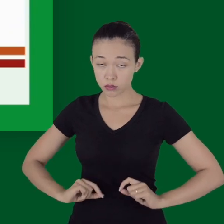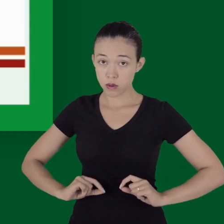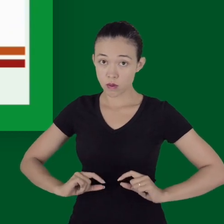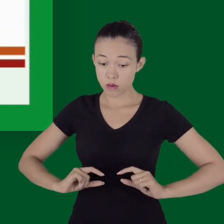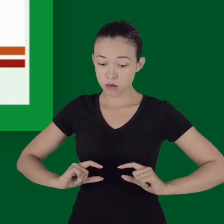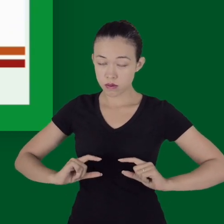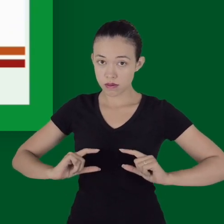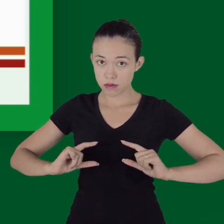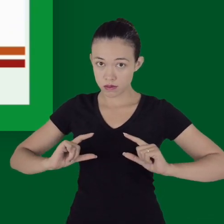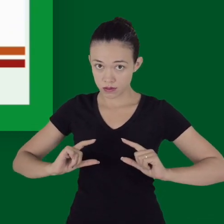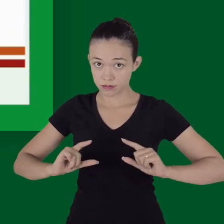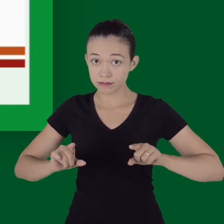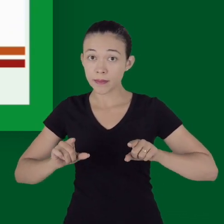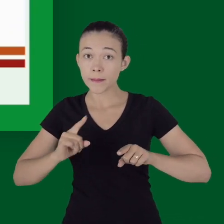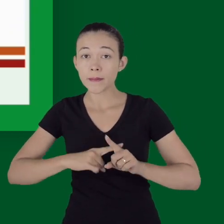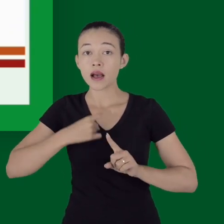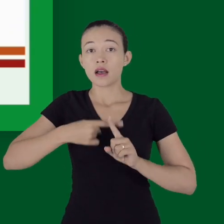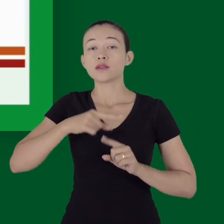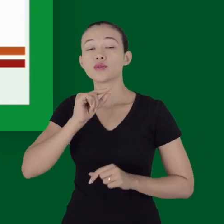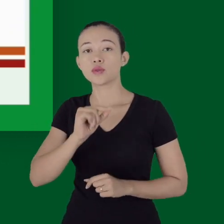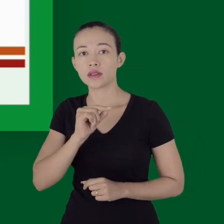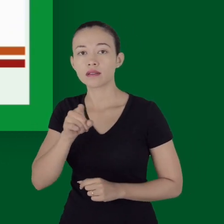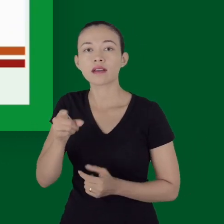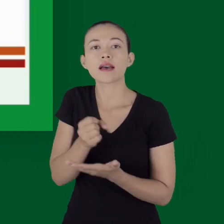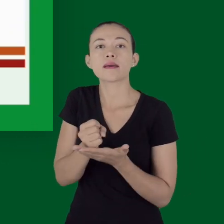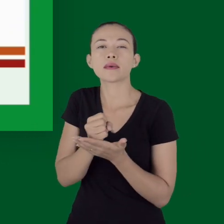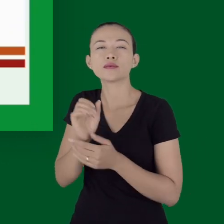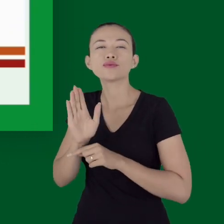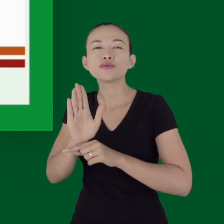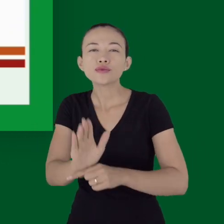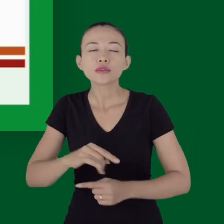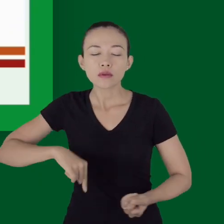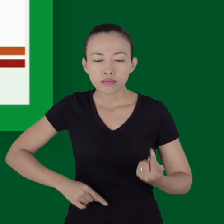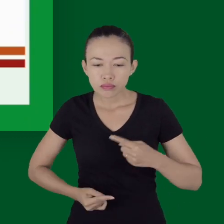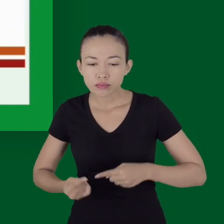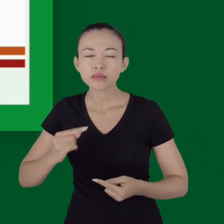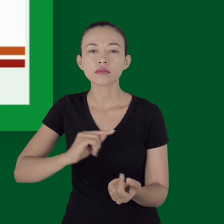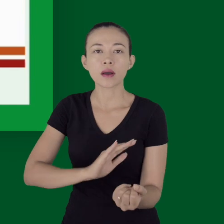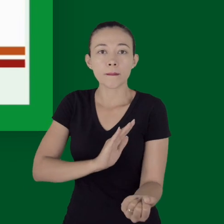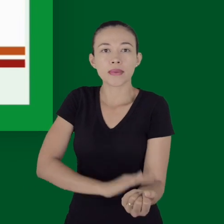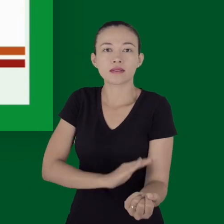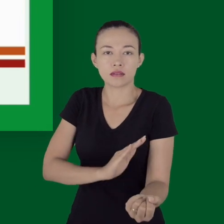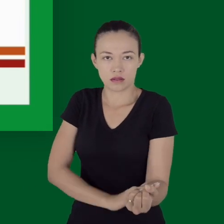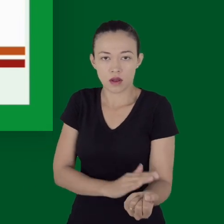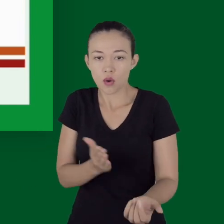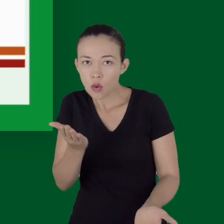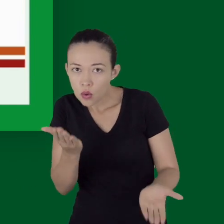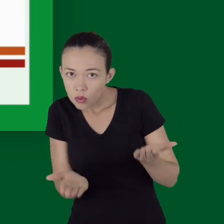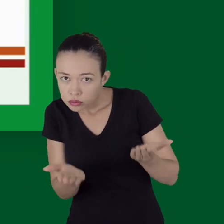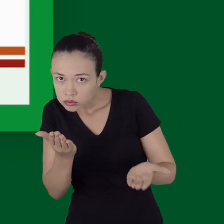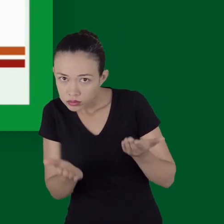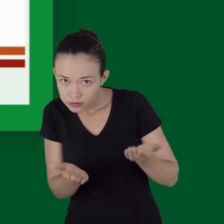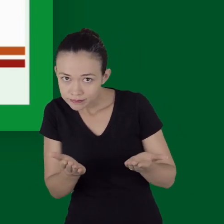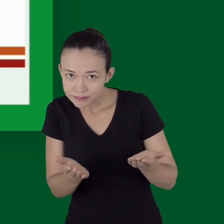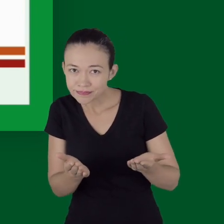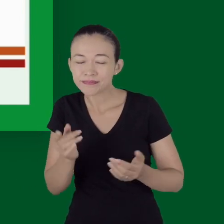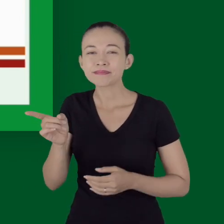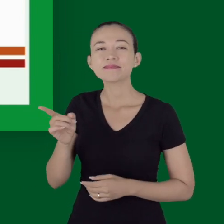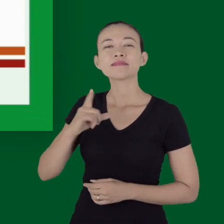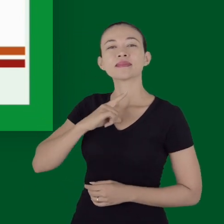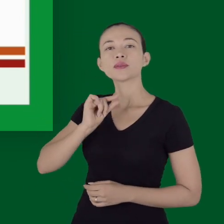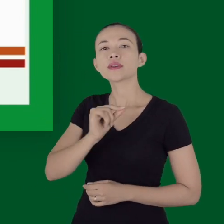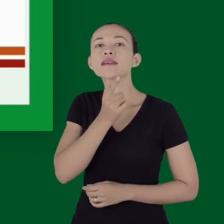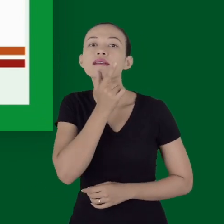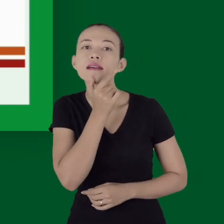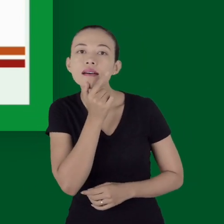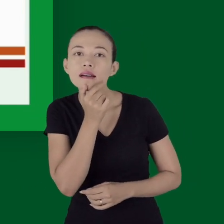pacientes mais graves, né? Quando a gente faz a infusão de cristalóides, a gente tenta alcançar uma diurese entre 0,5 a 1 ml por